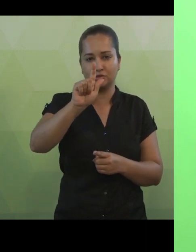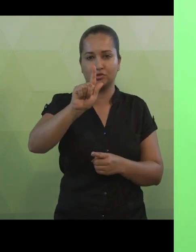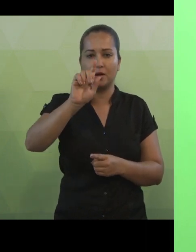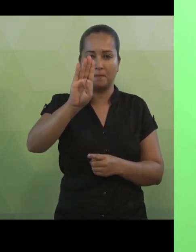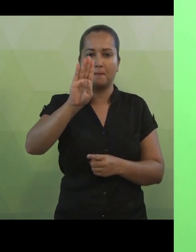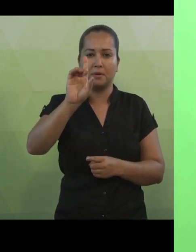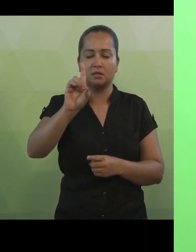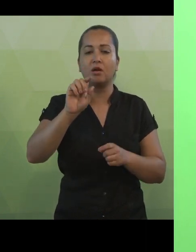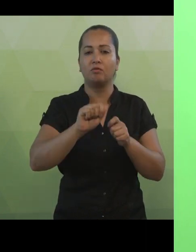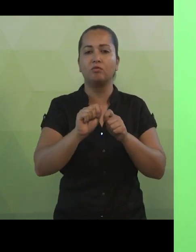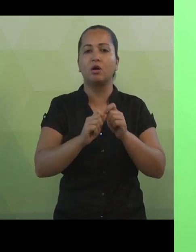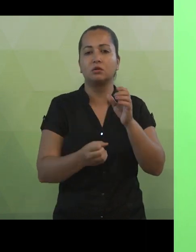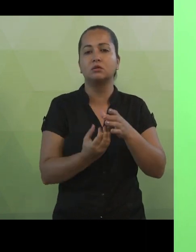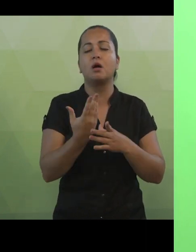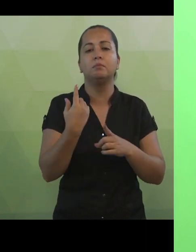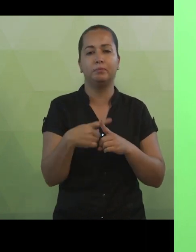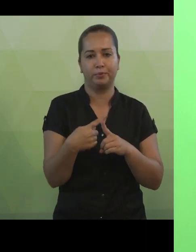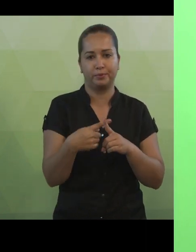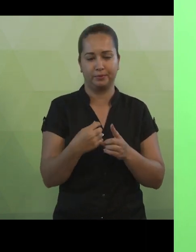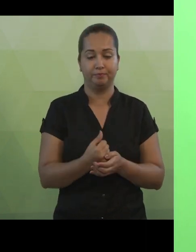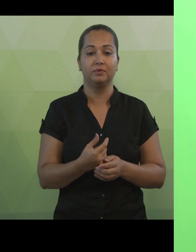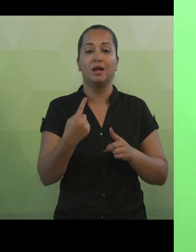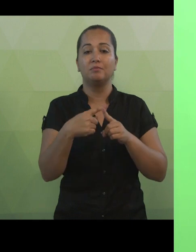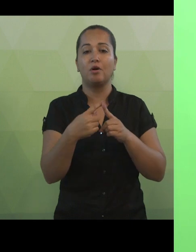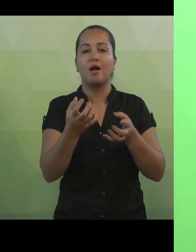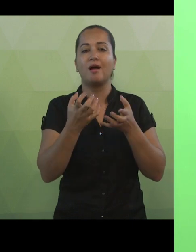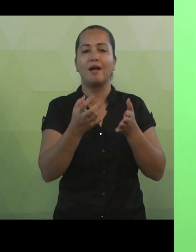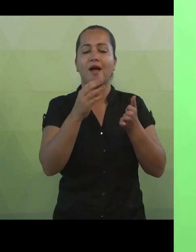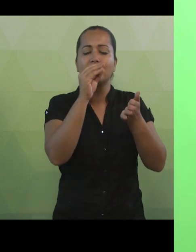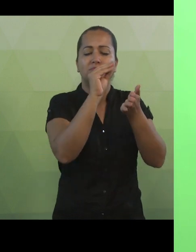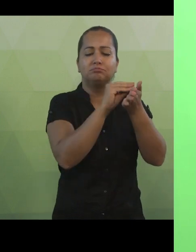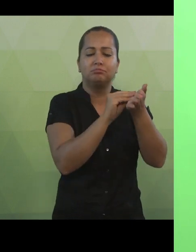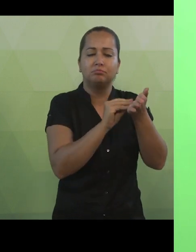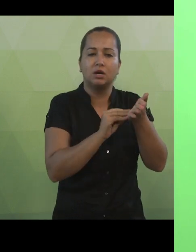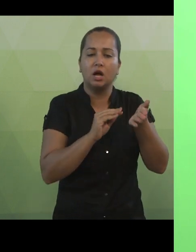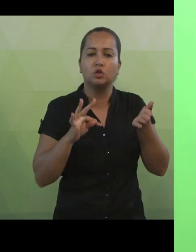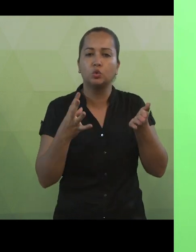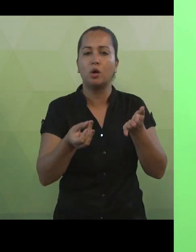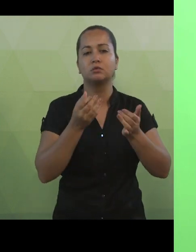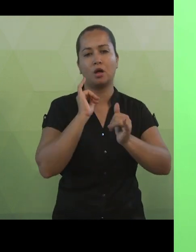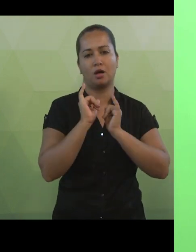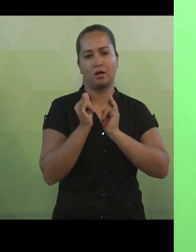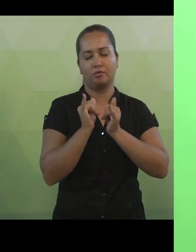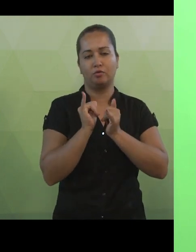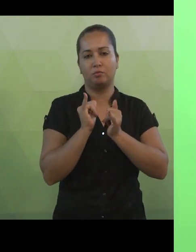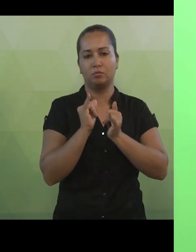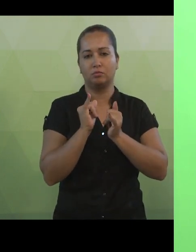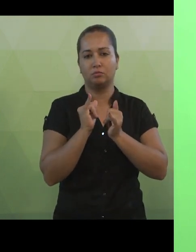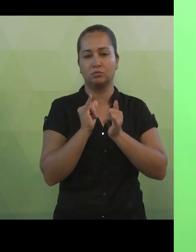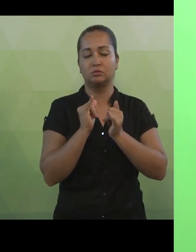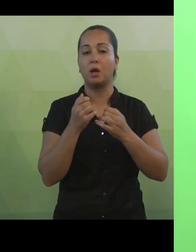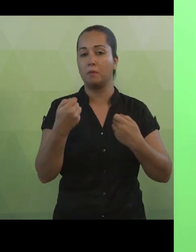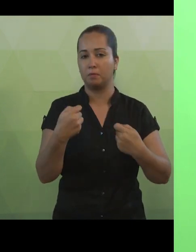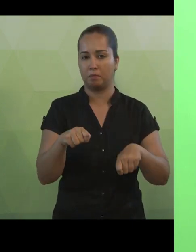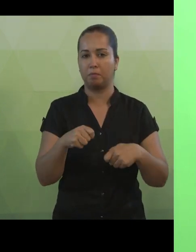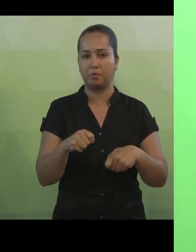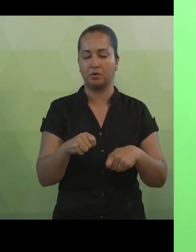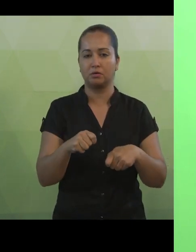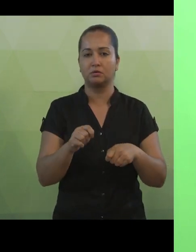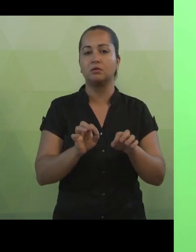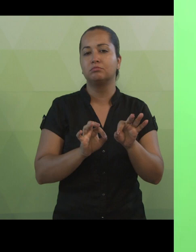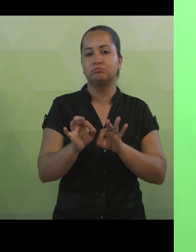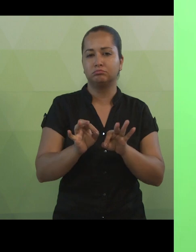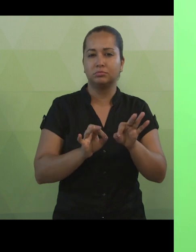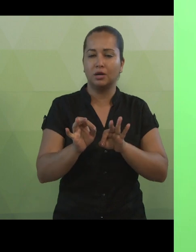tabelas locais, o objetivo de catalogar todas as informações necessárias ao gerenciamento dos bancos de dados, tais